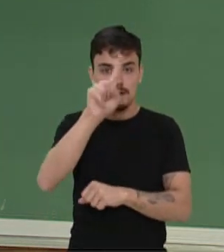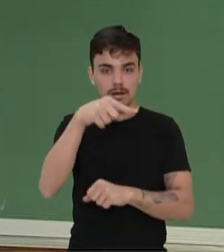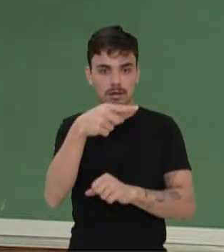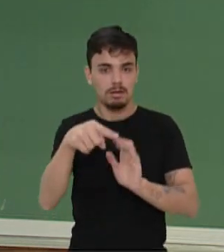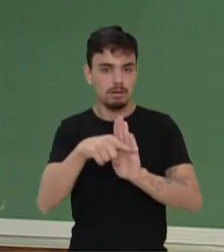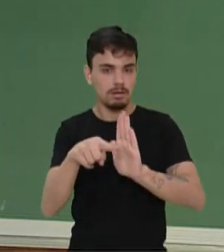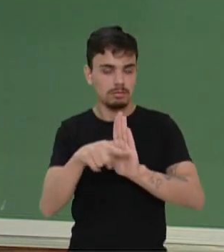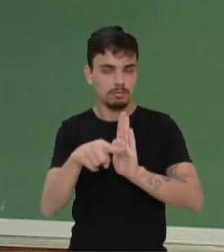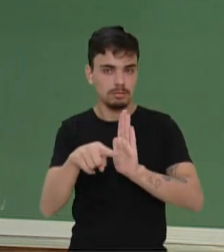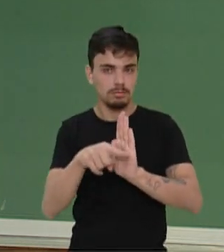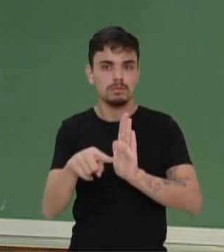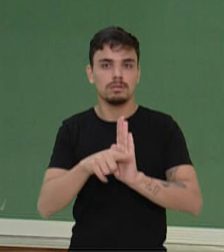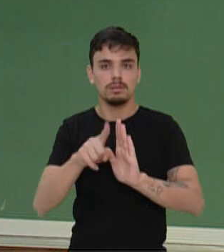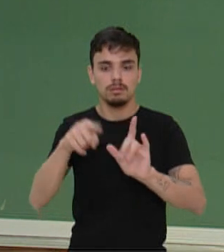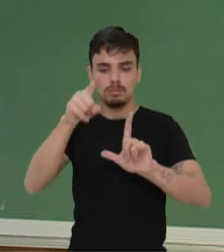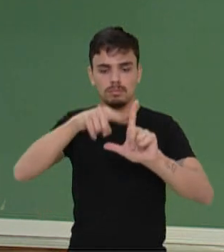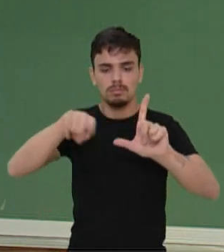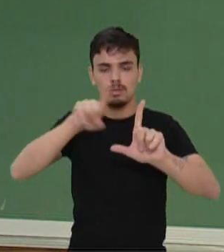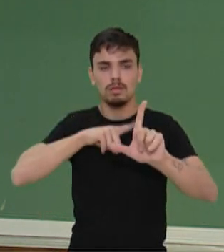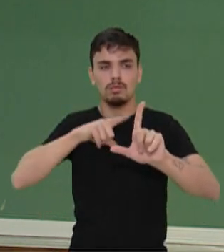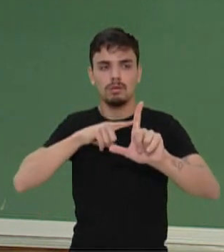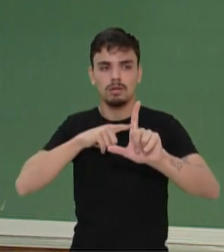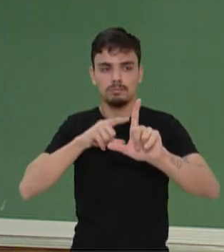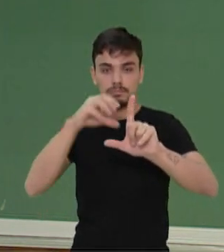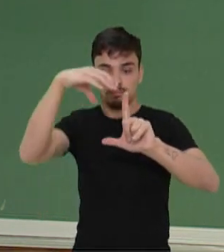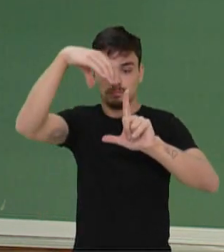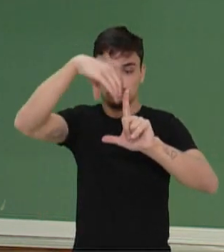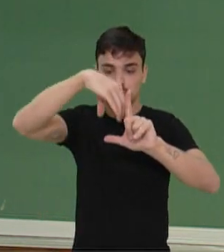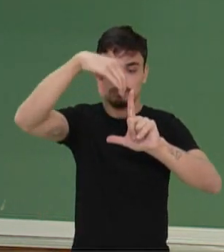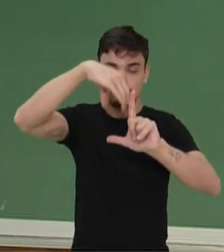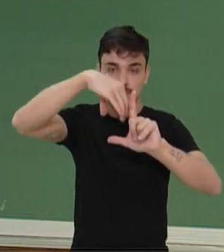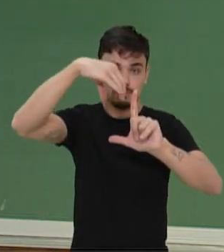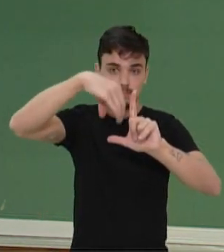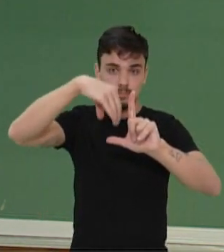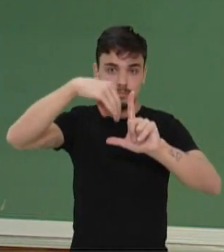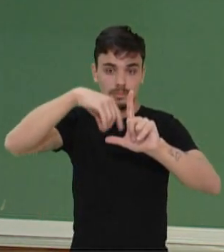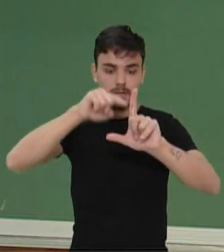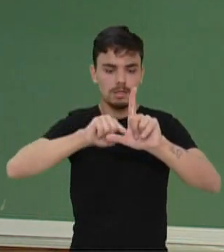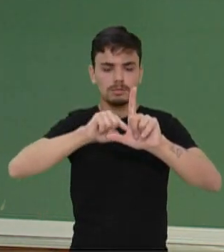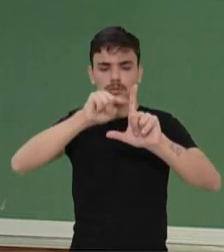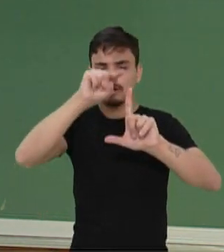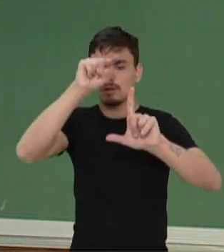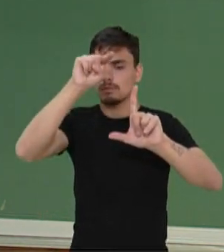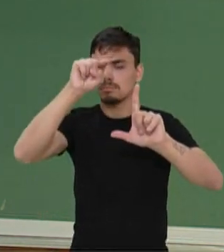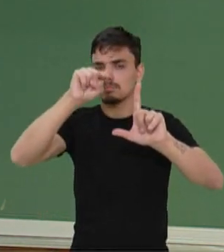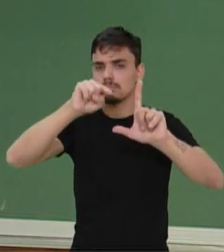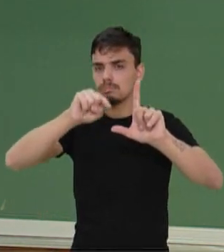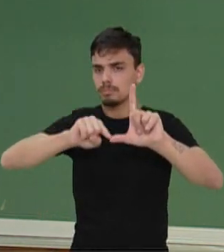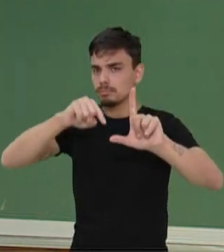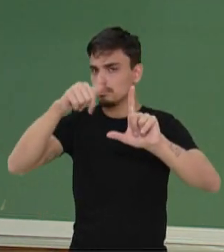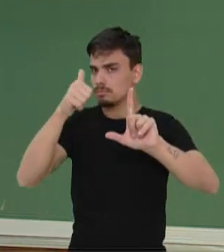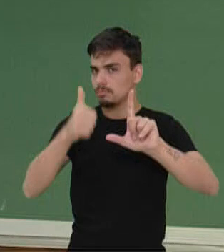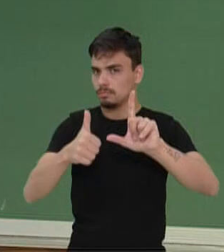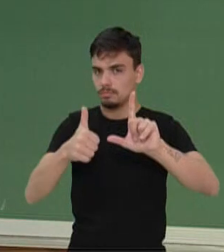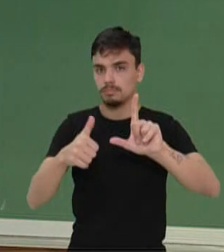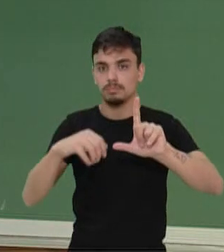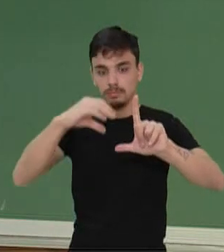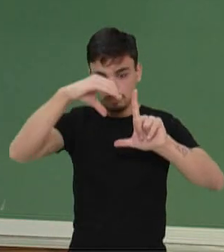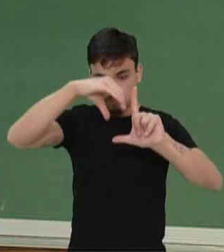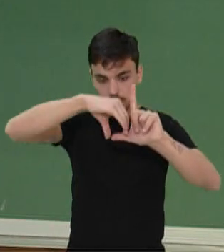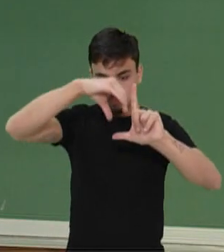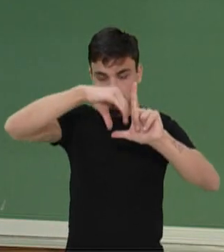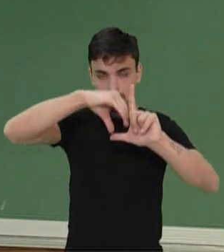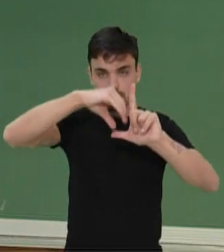negativo, então essa parábola tem uma concavidade voltada para baixo, ou seja, ela vem subindo para depois descer, não é isso? Então, como ela